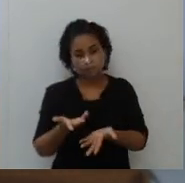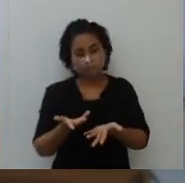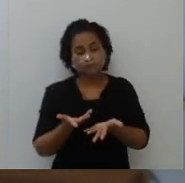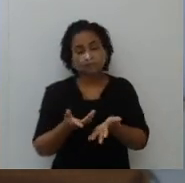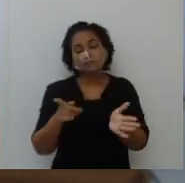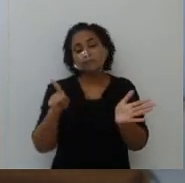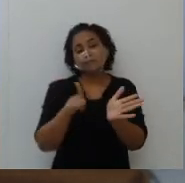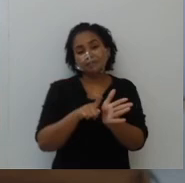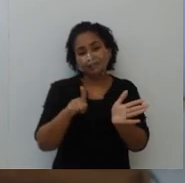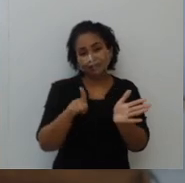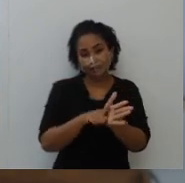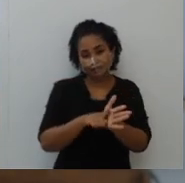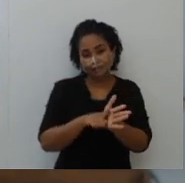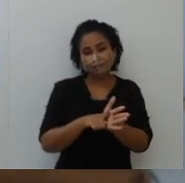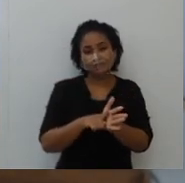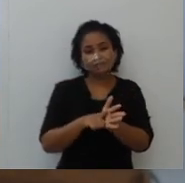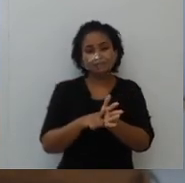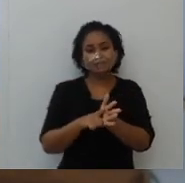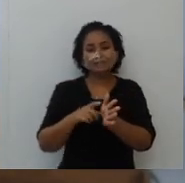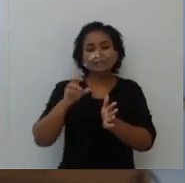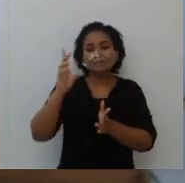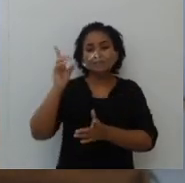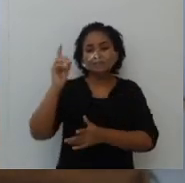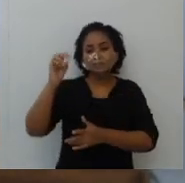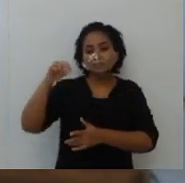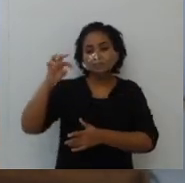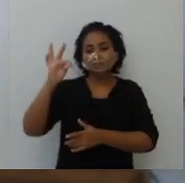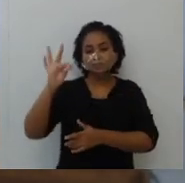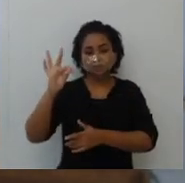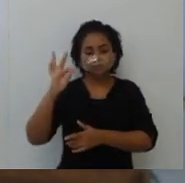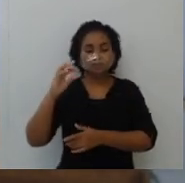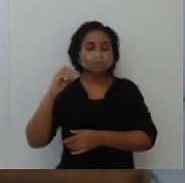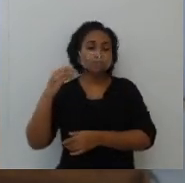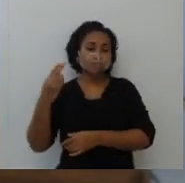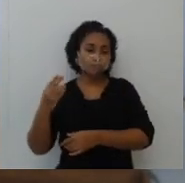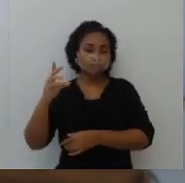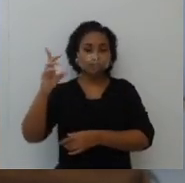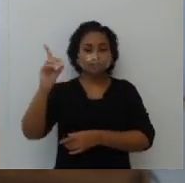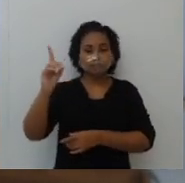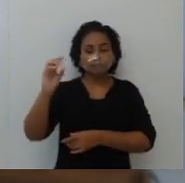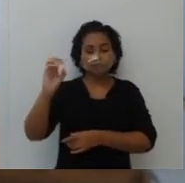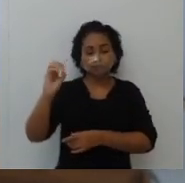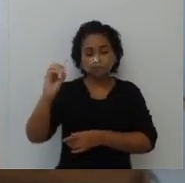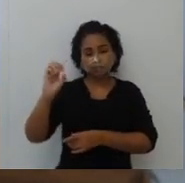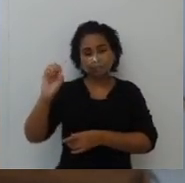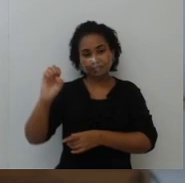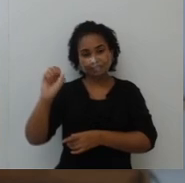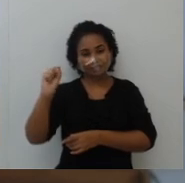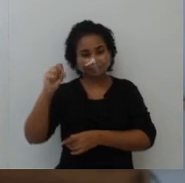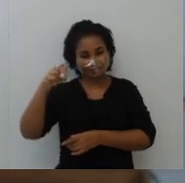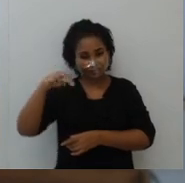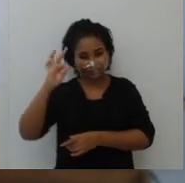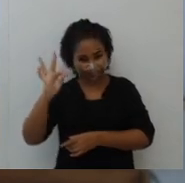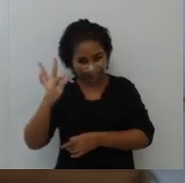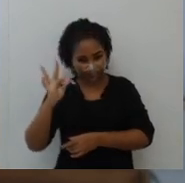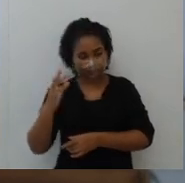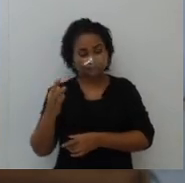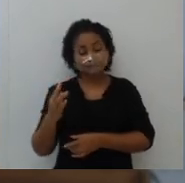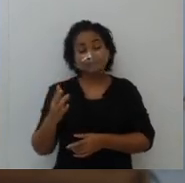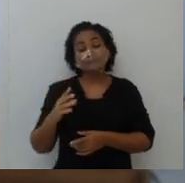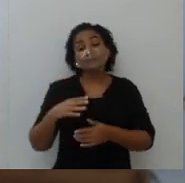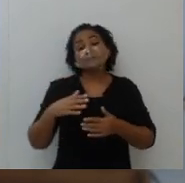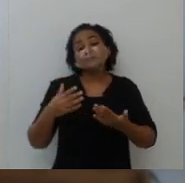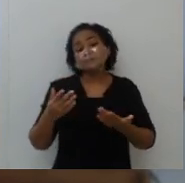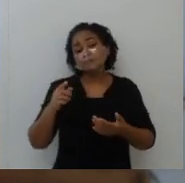para negativa, tá? Mas o verbo principal. Quando a frase é na forma afirmativa, a gente não